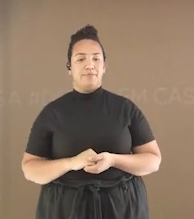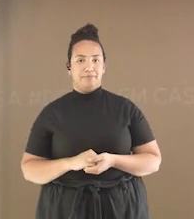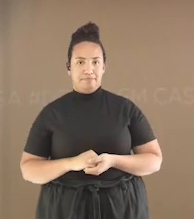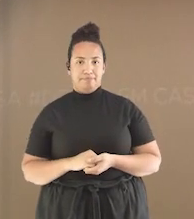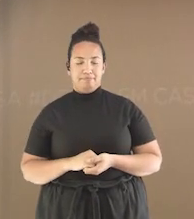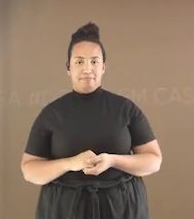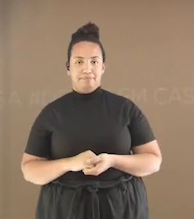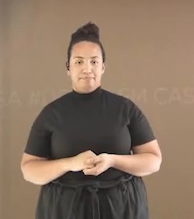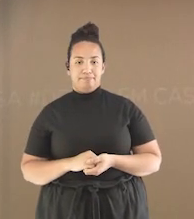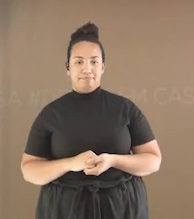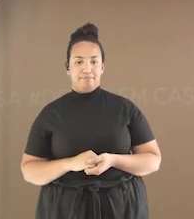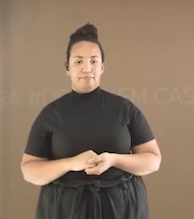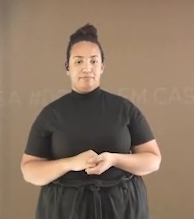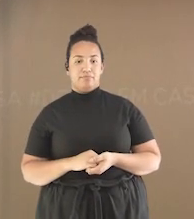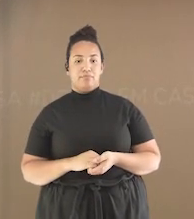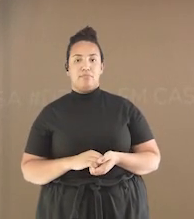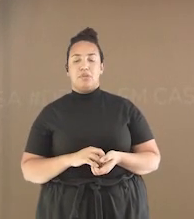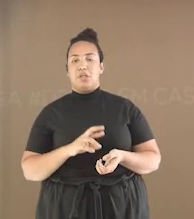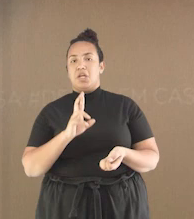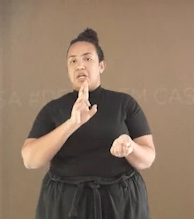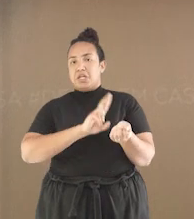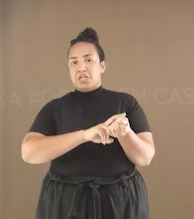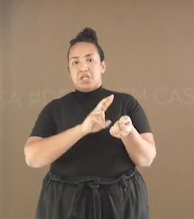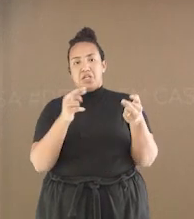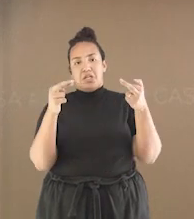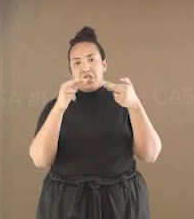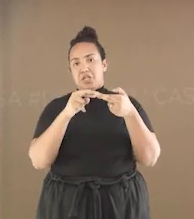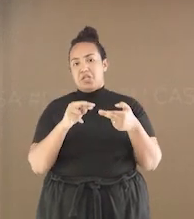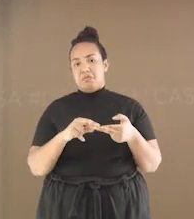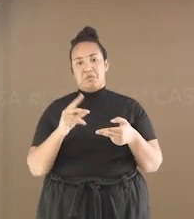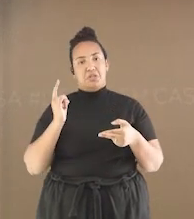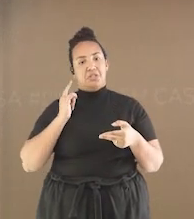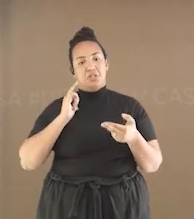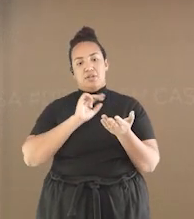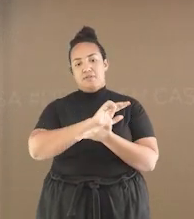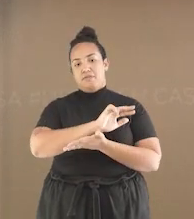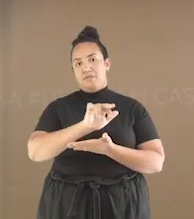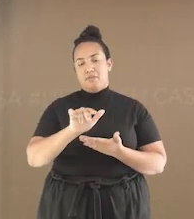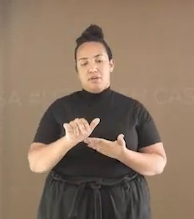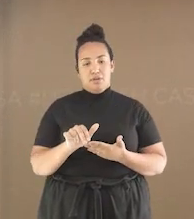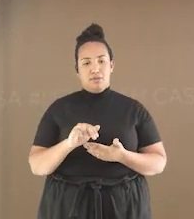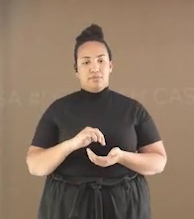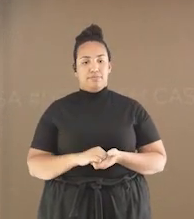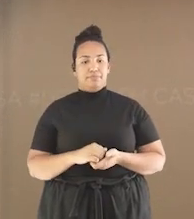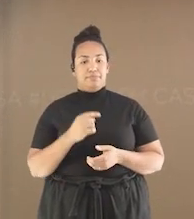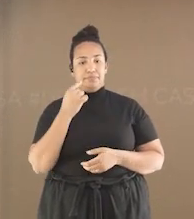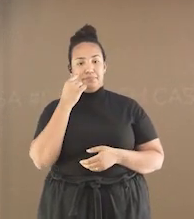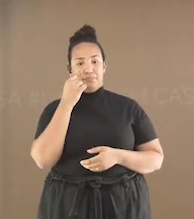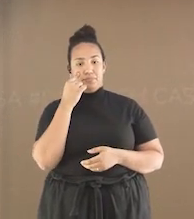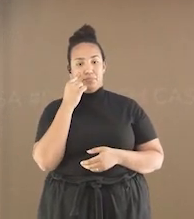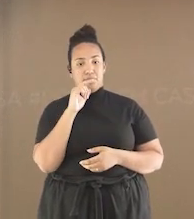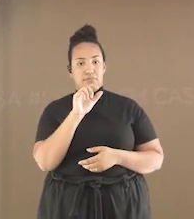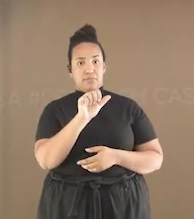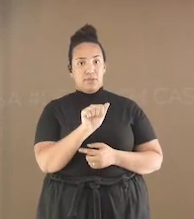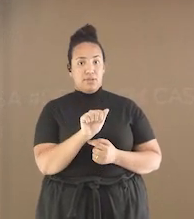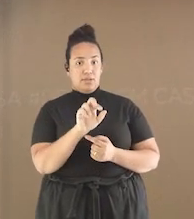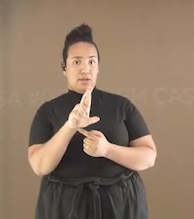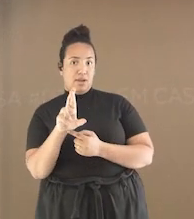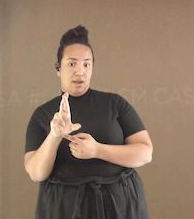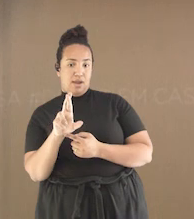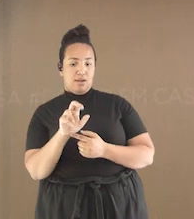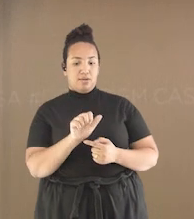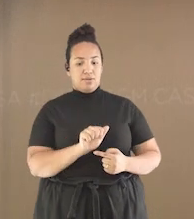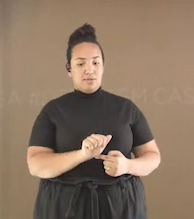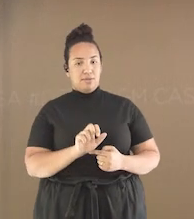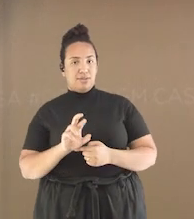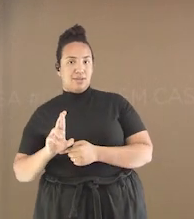estrofes. E as rimas nós encontramos várias. Por exemplo, aqui termina em ar e aqui também. Então,